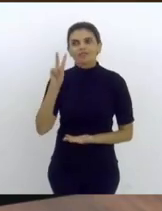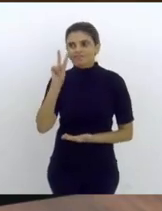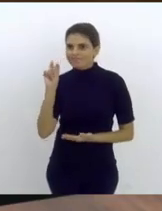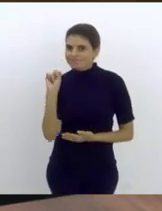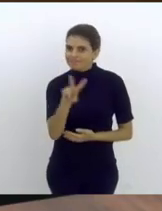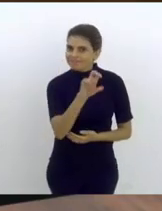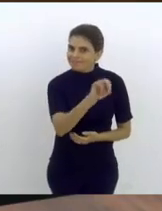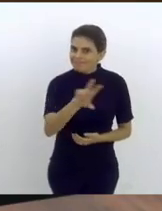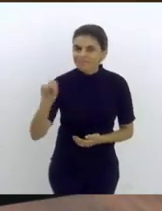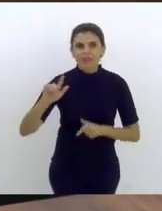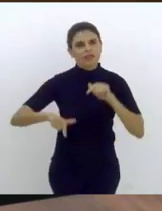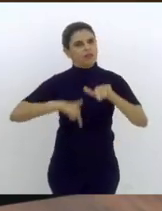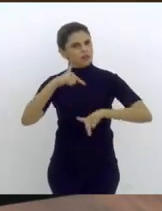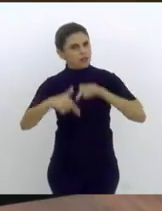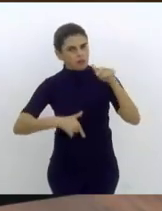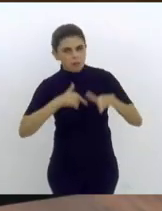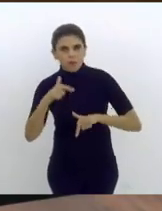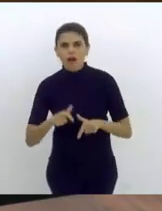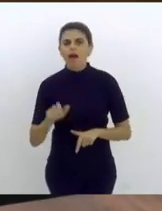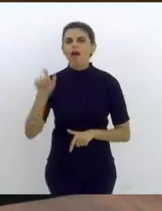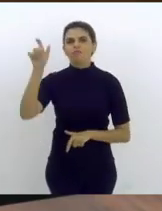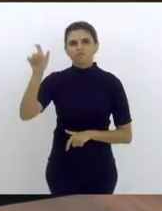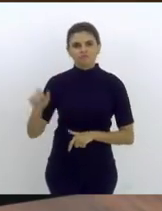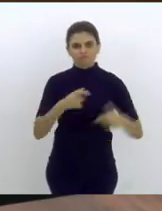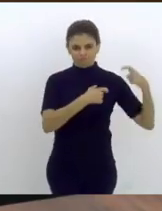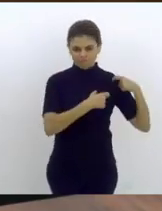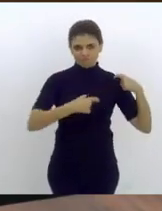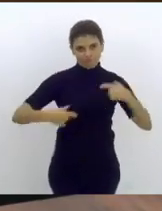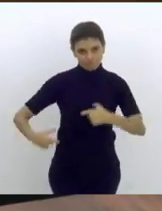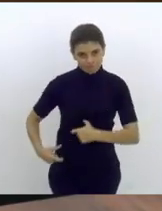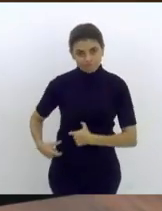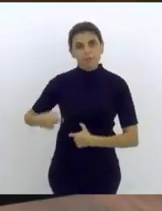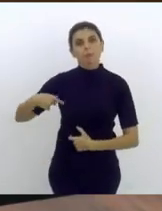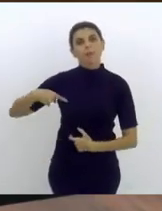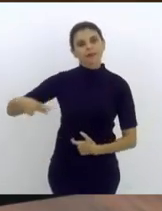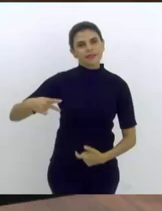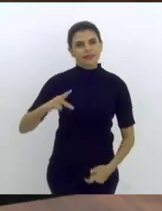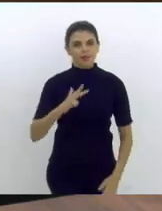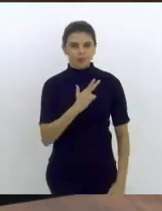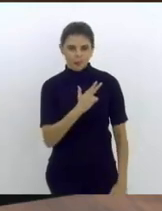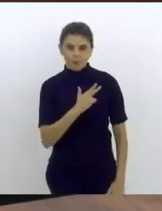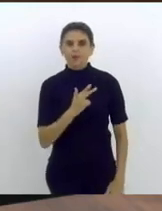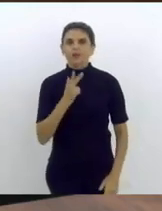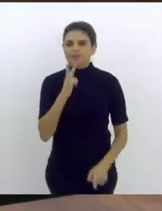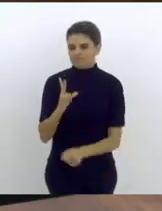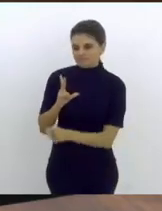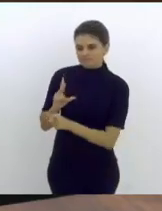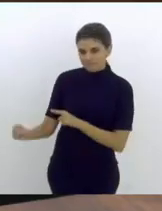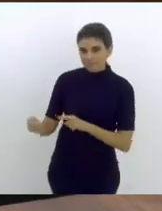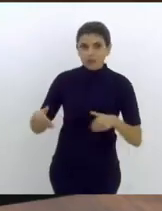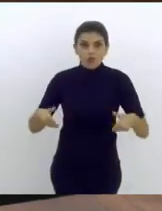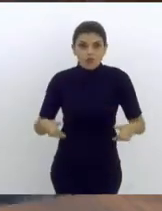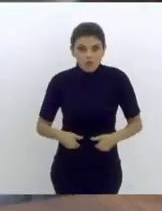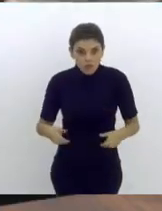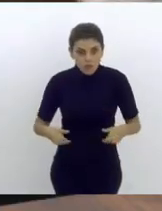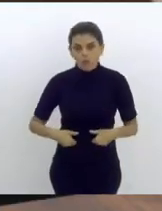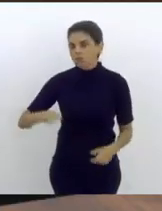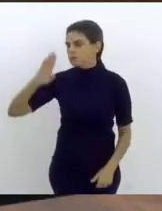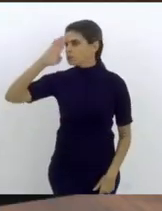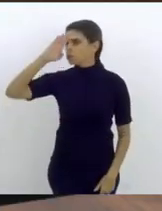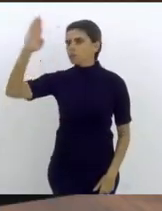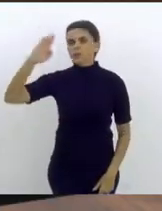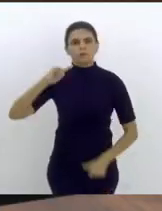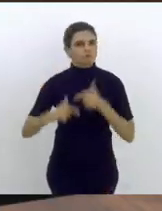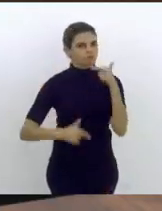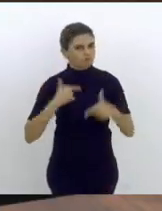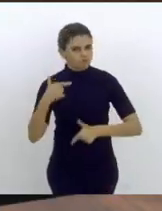todo um trabalho do Presidente da República no combate à fome a gente sabe o quanto que é fundamental toda